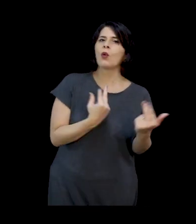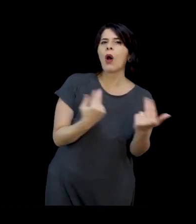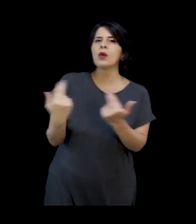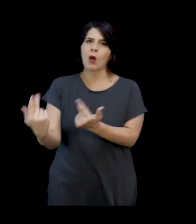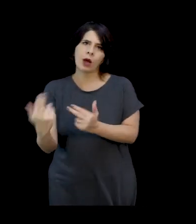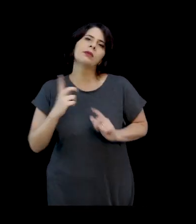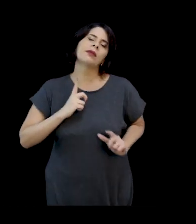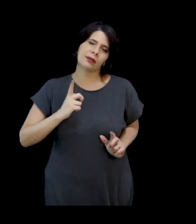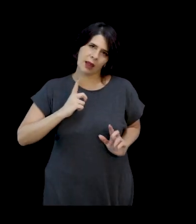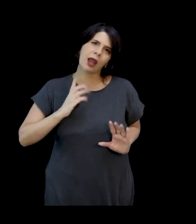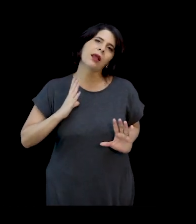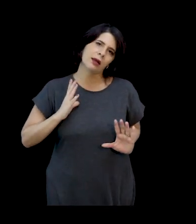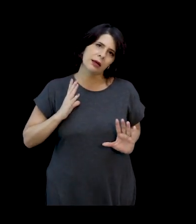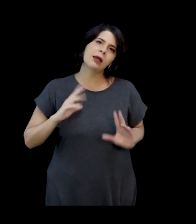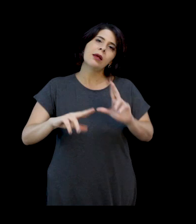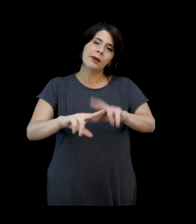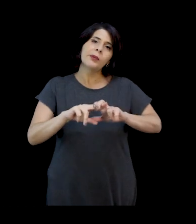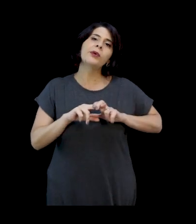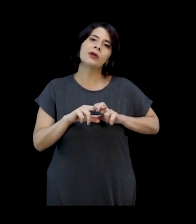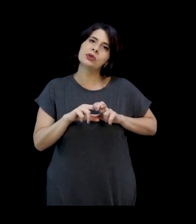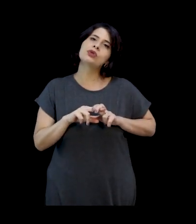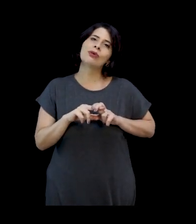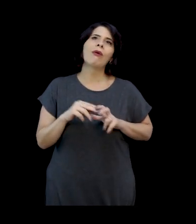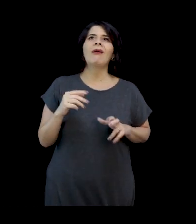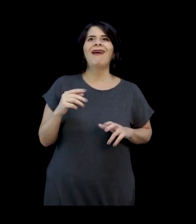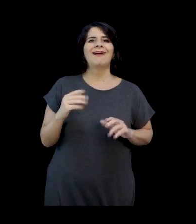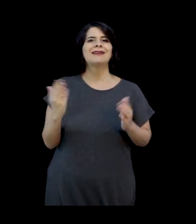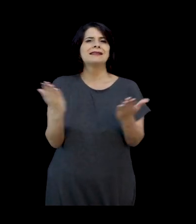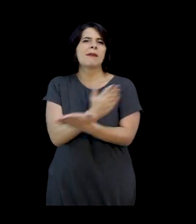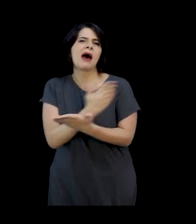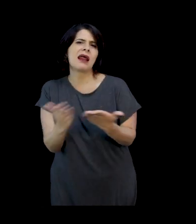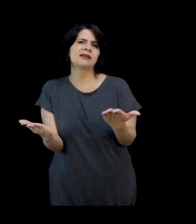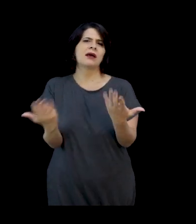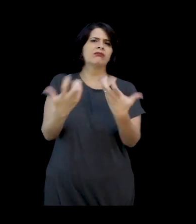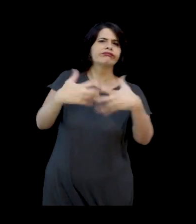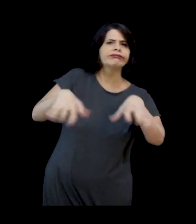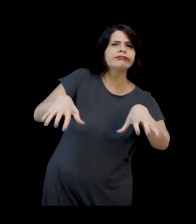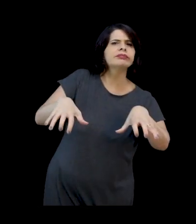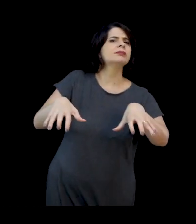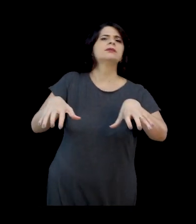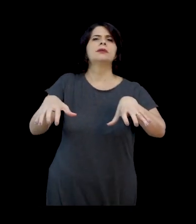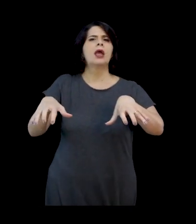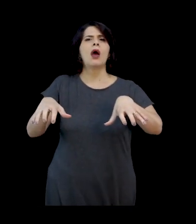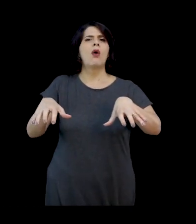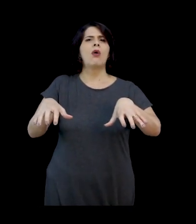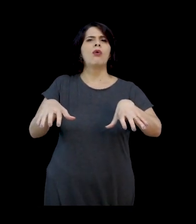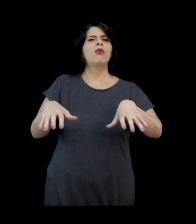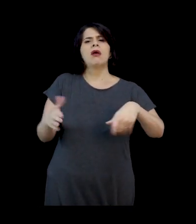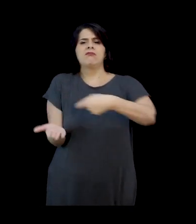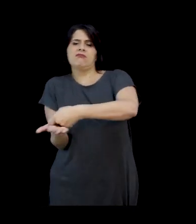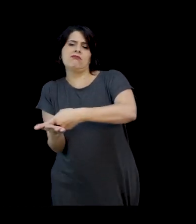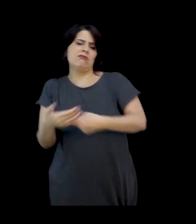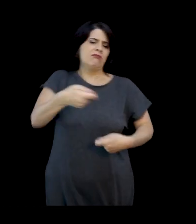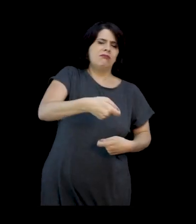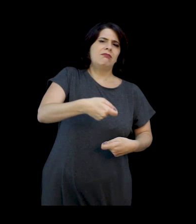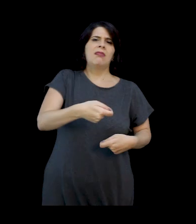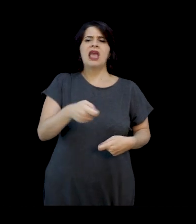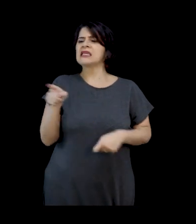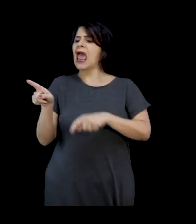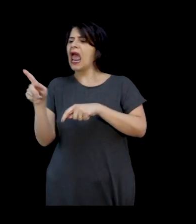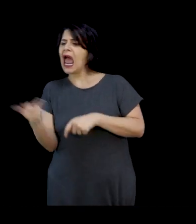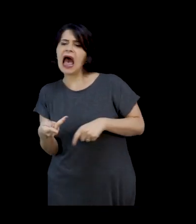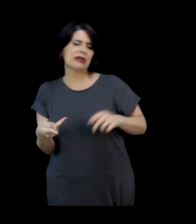igualmente materialistas, o que faz com que esta, vamos dizer assim, esta diferenciação,